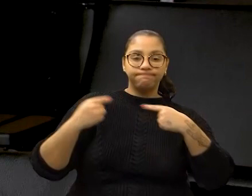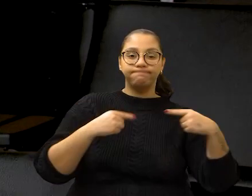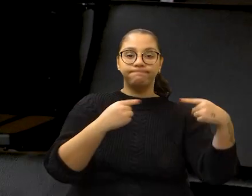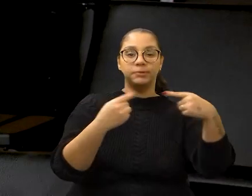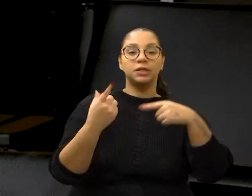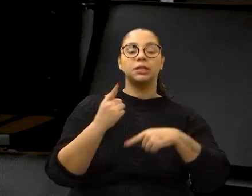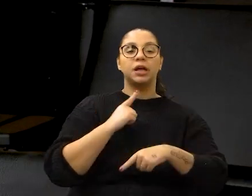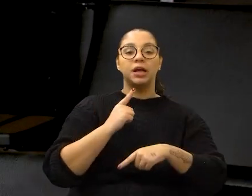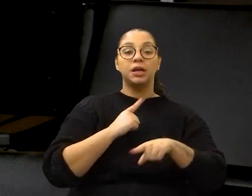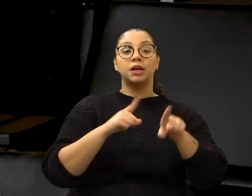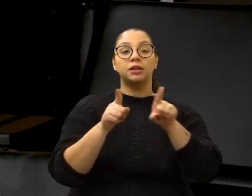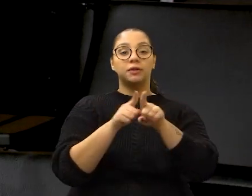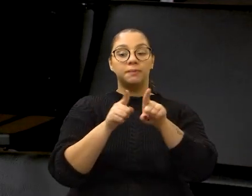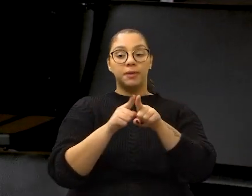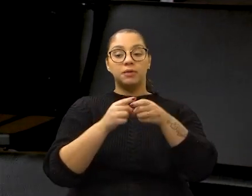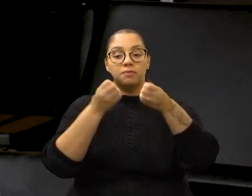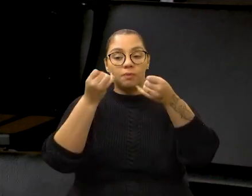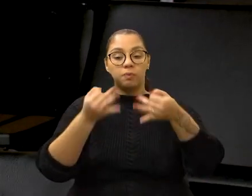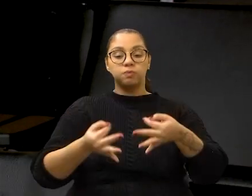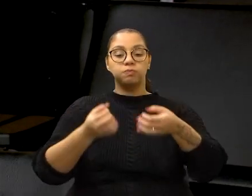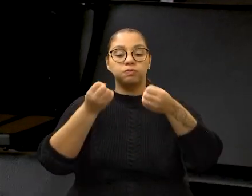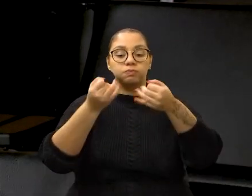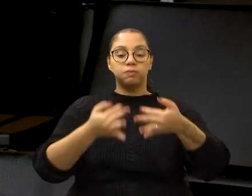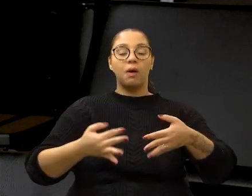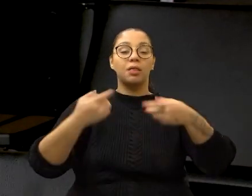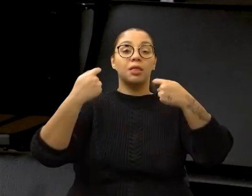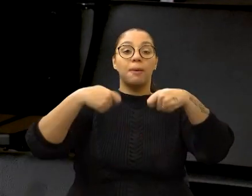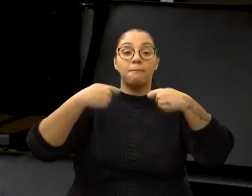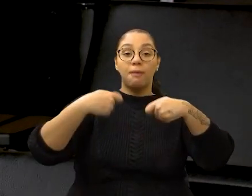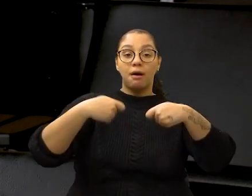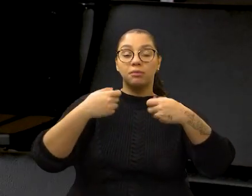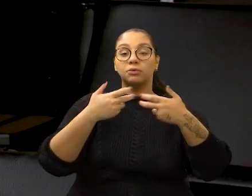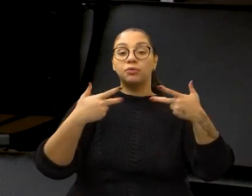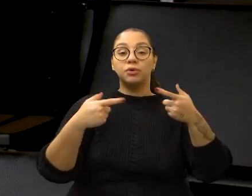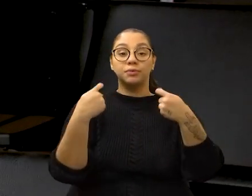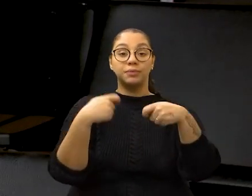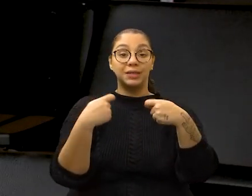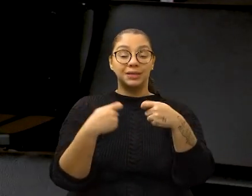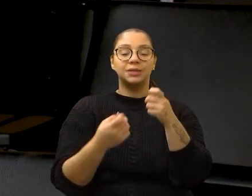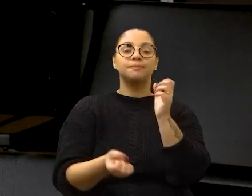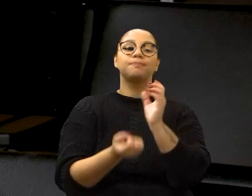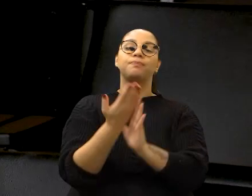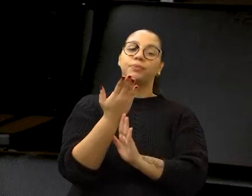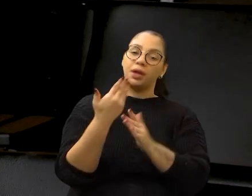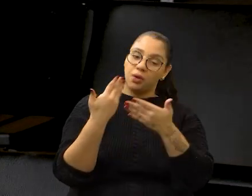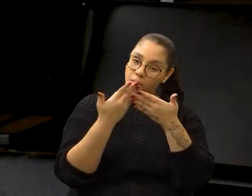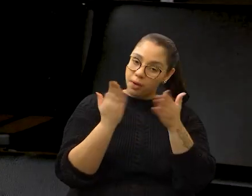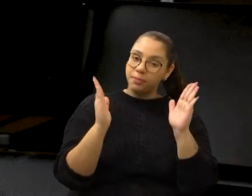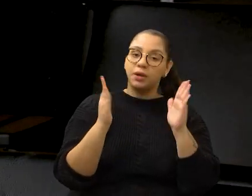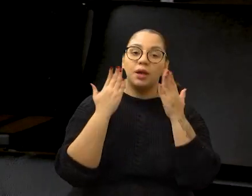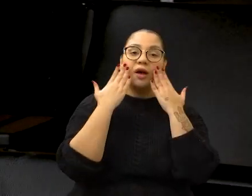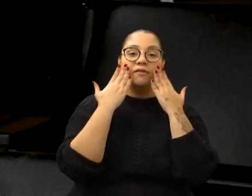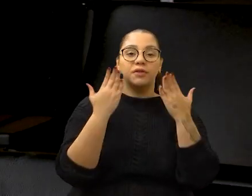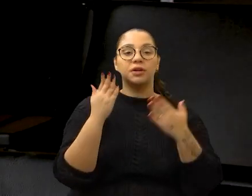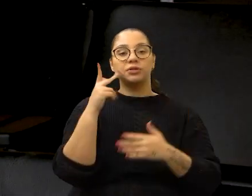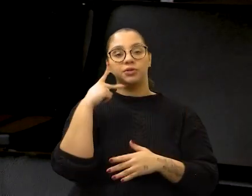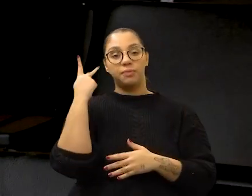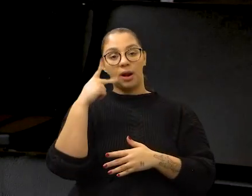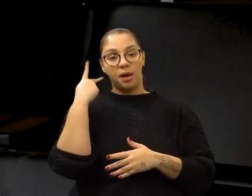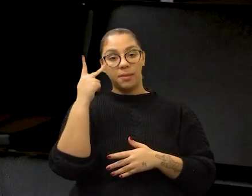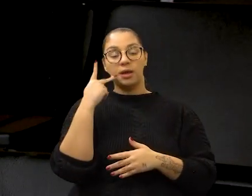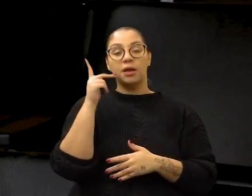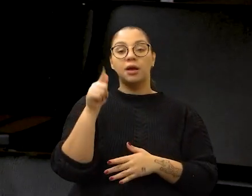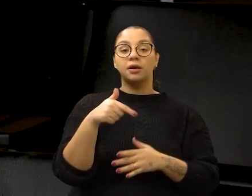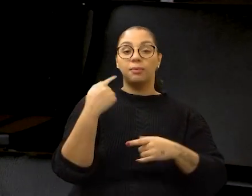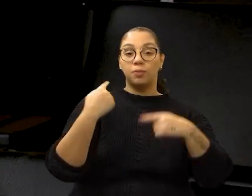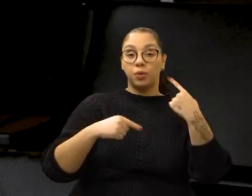debatidas e falados todas as demandas, tudo aquilo que nossas crianças e adolescentes precisam, abrir a frente parlamentar, né, de